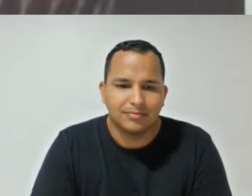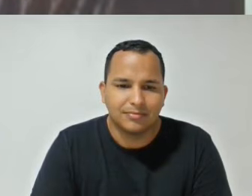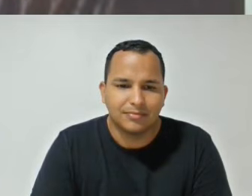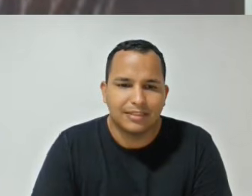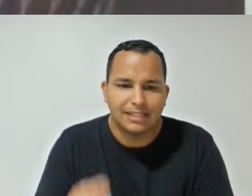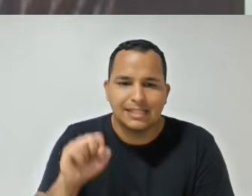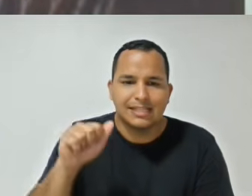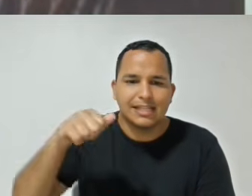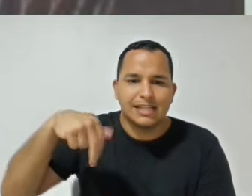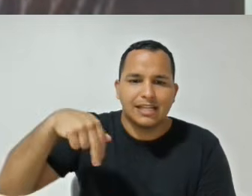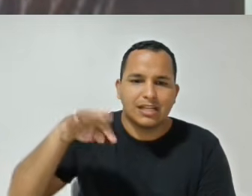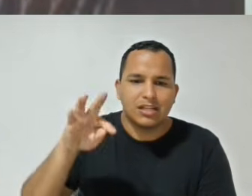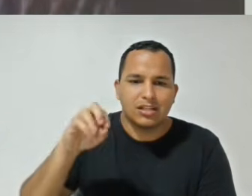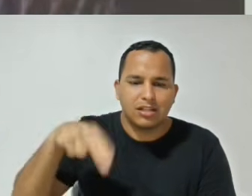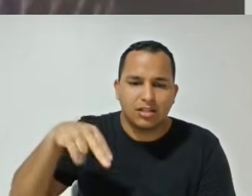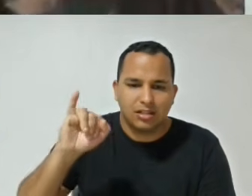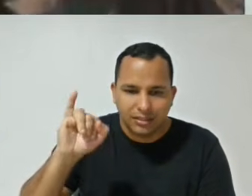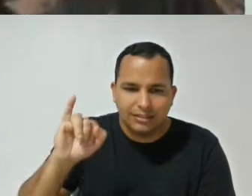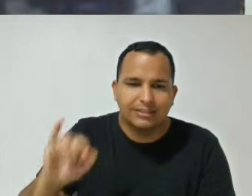e o Uhum, Pererê.